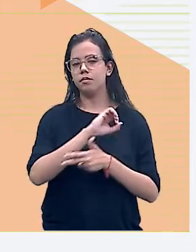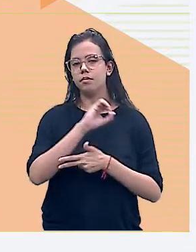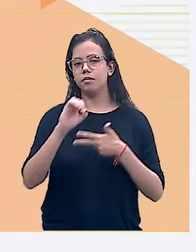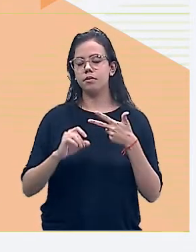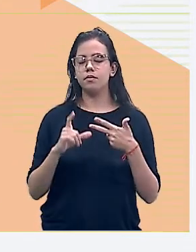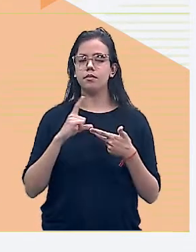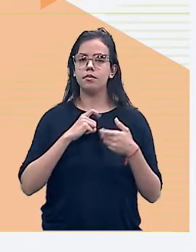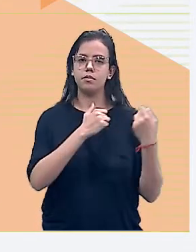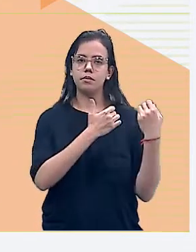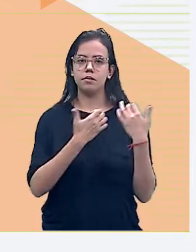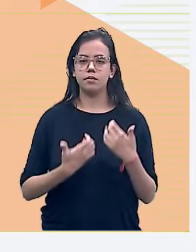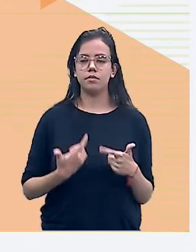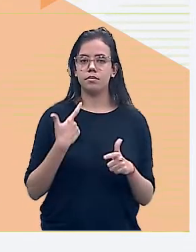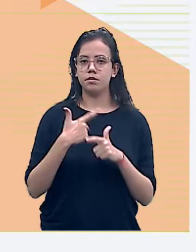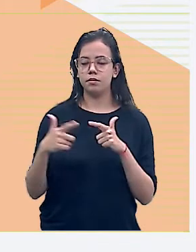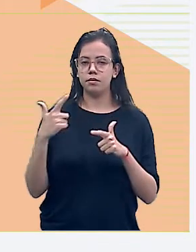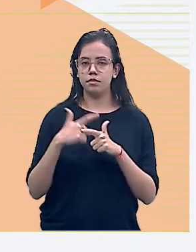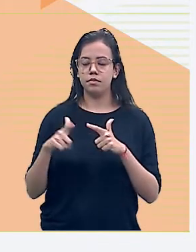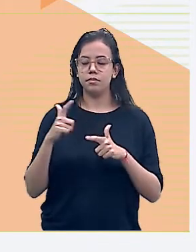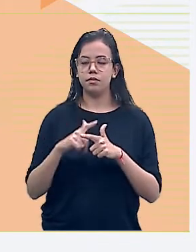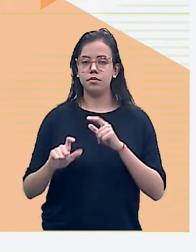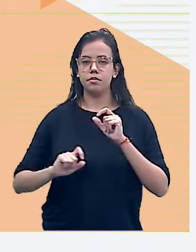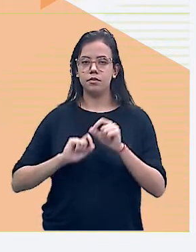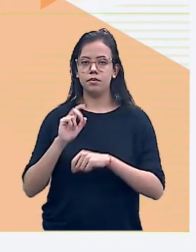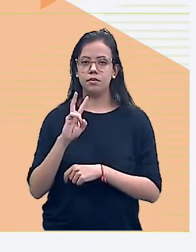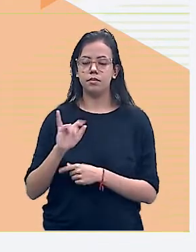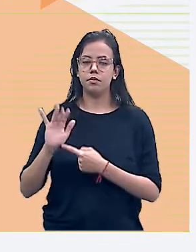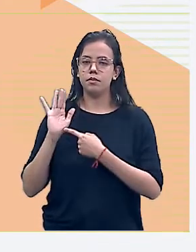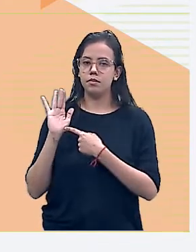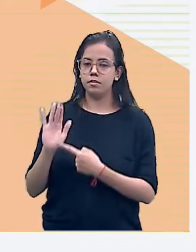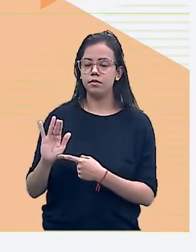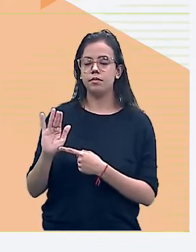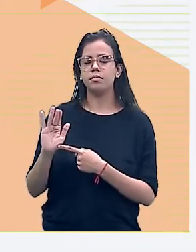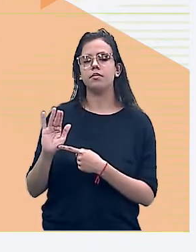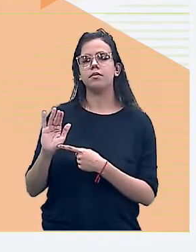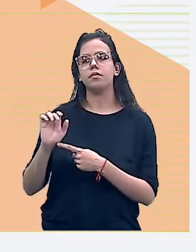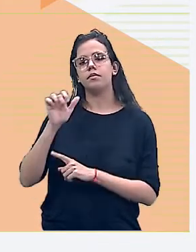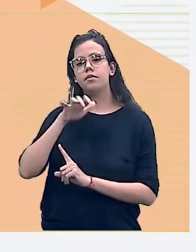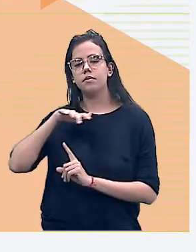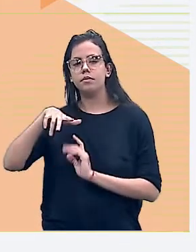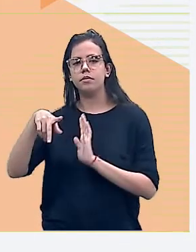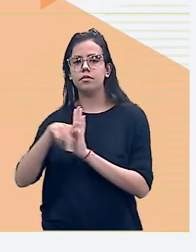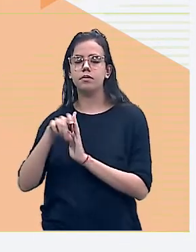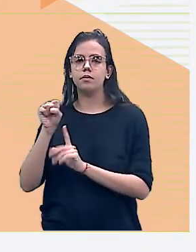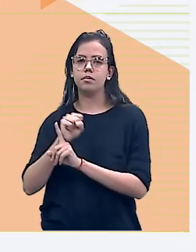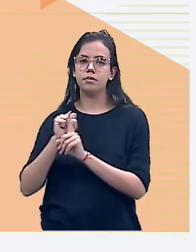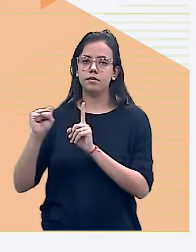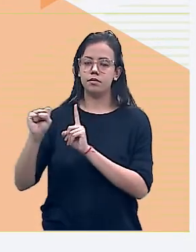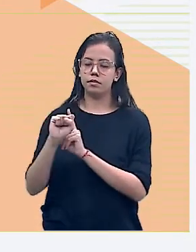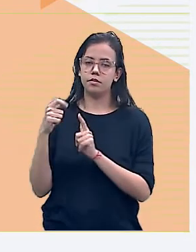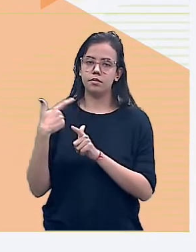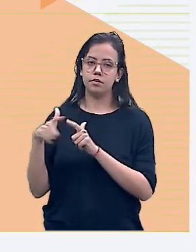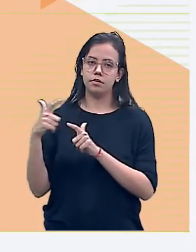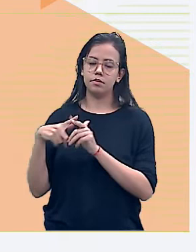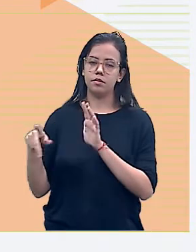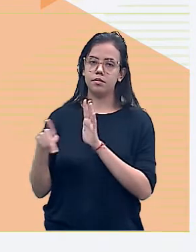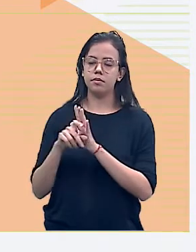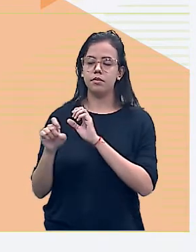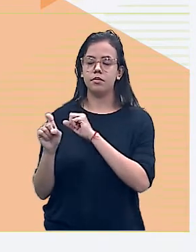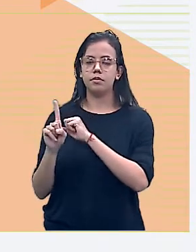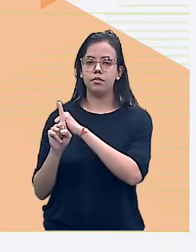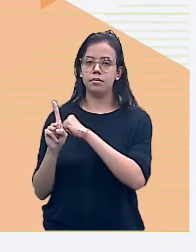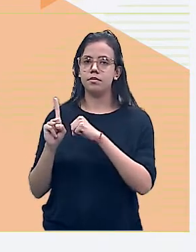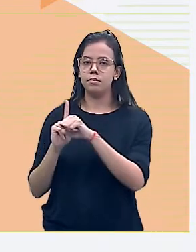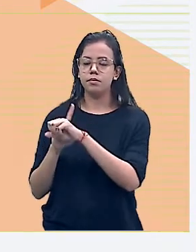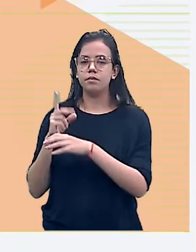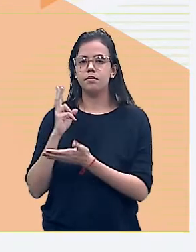os problemas trarão situações sociais são problemas de origem social Então você